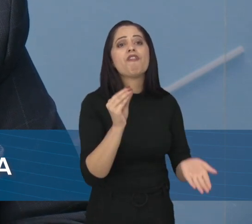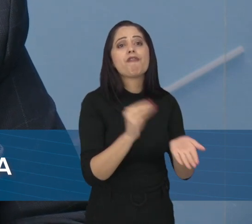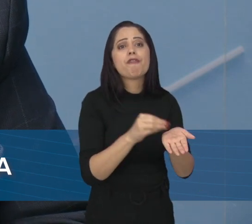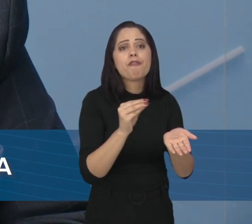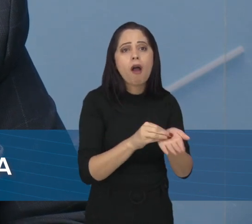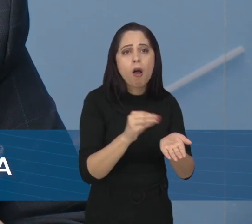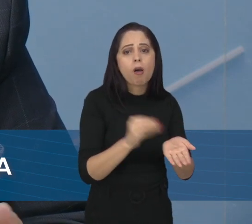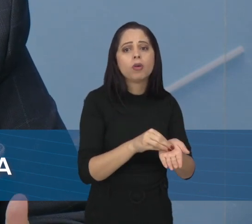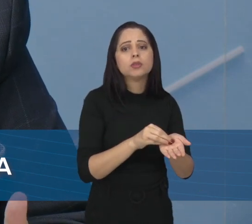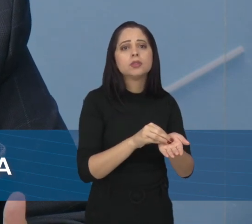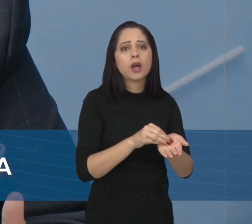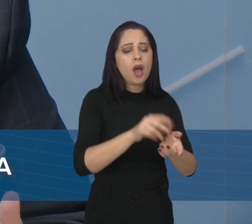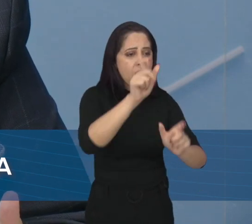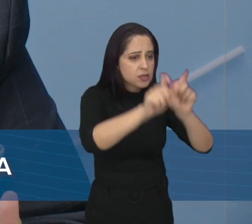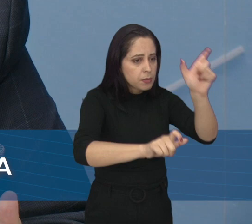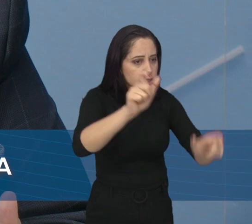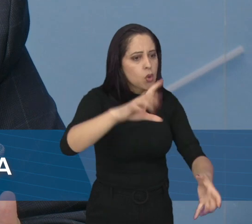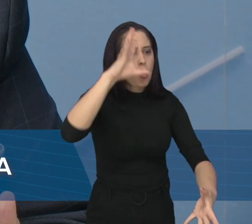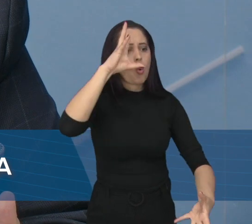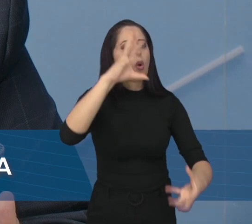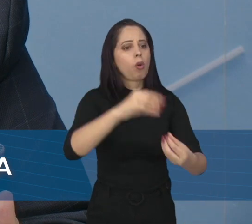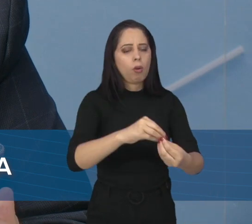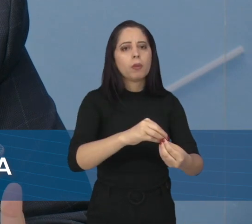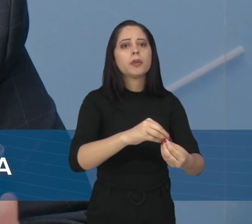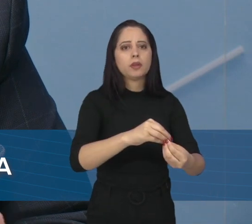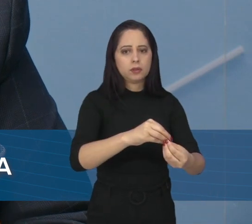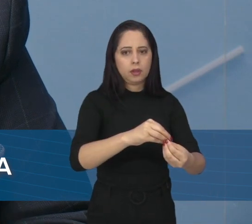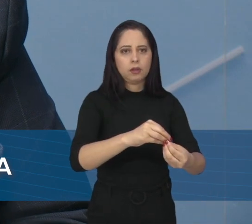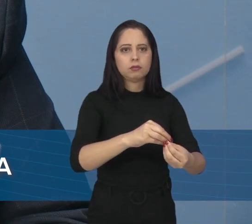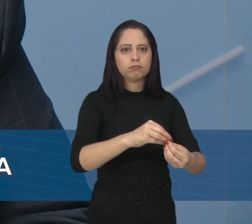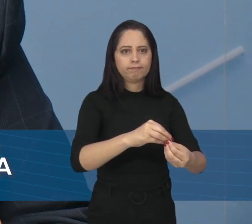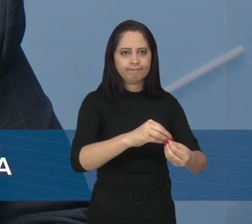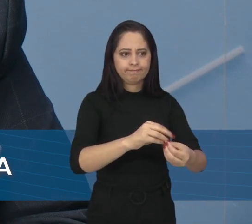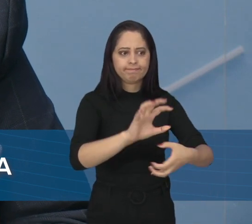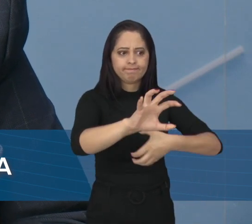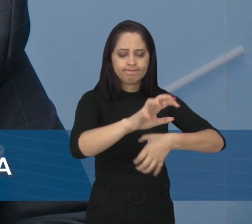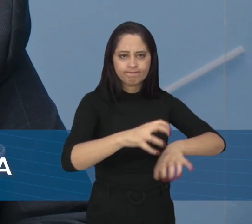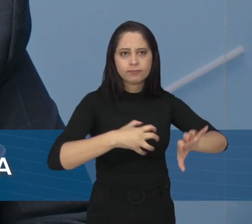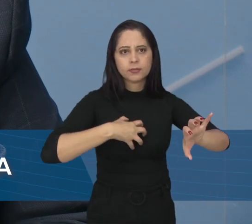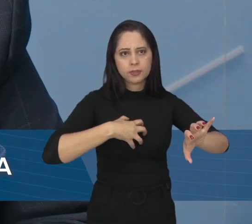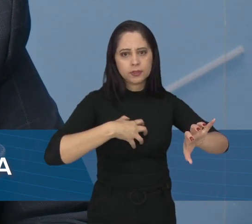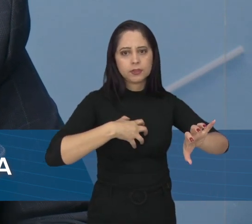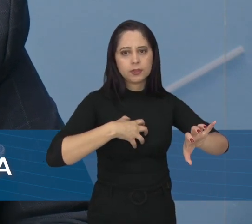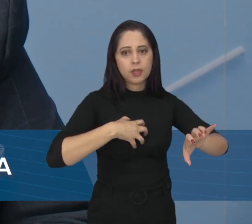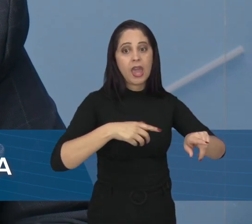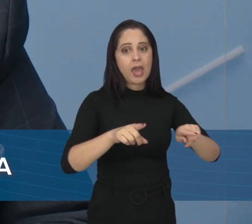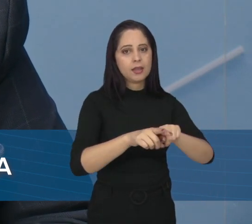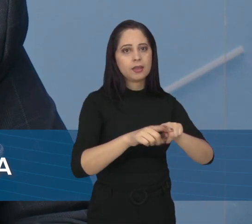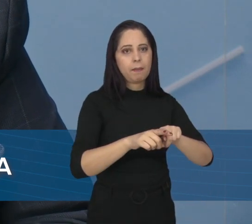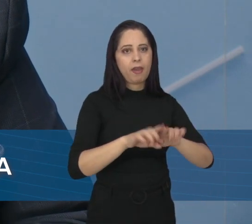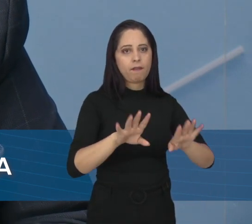falta compreensão do outro, mas também compreensão própria,